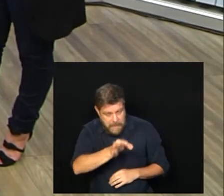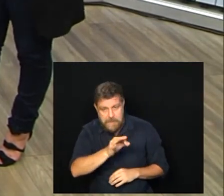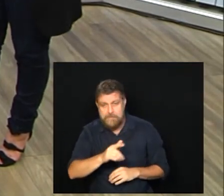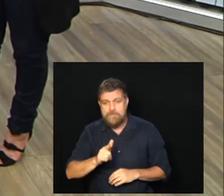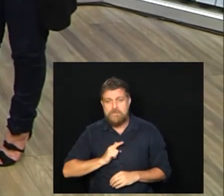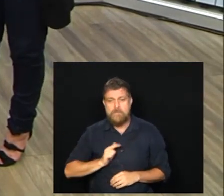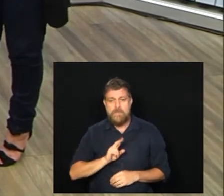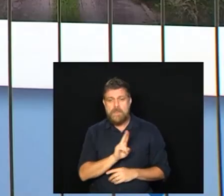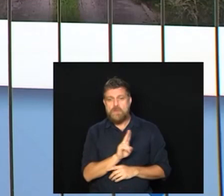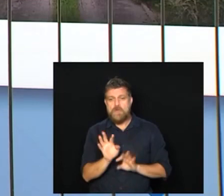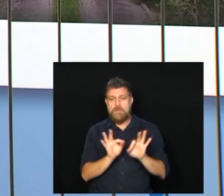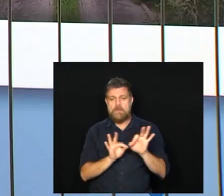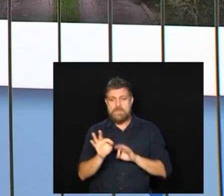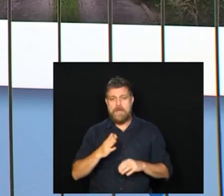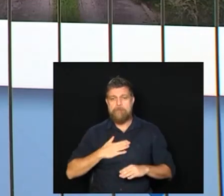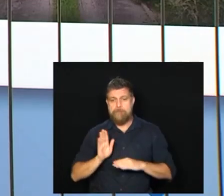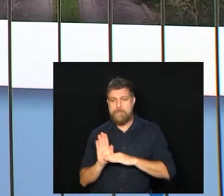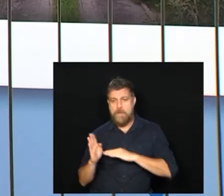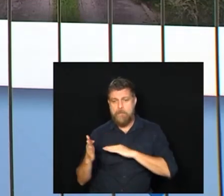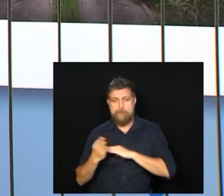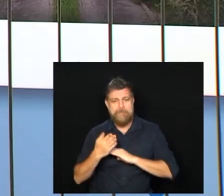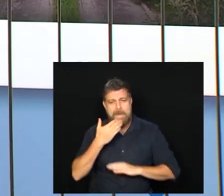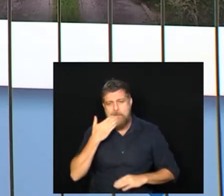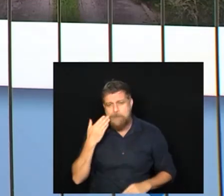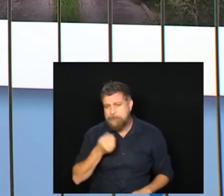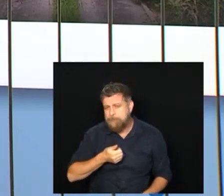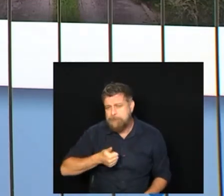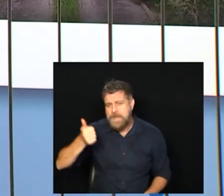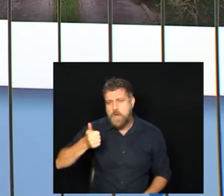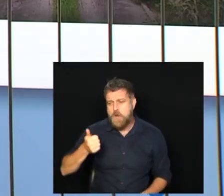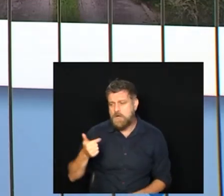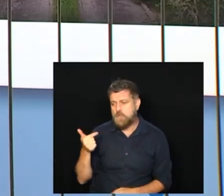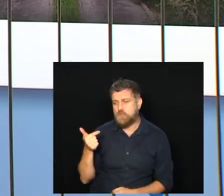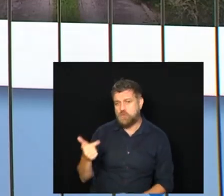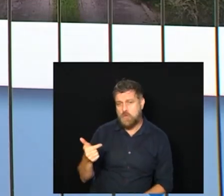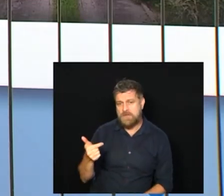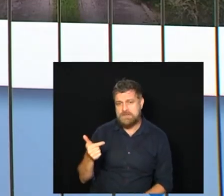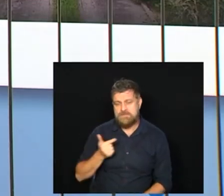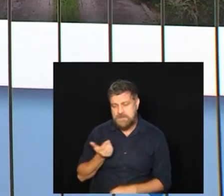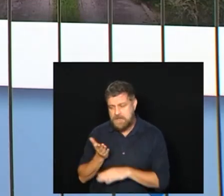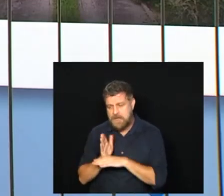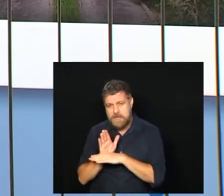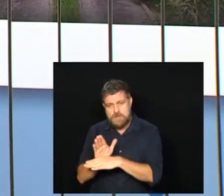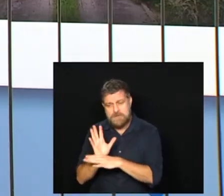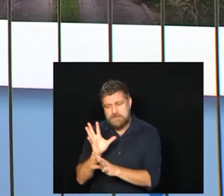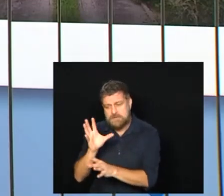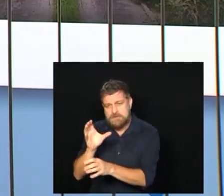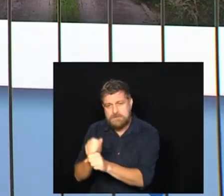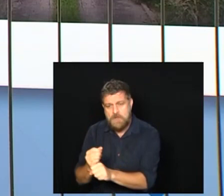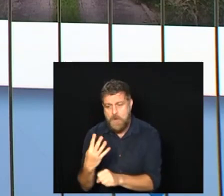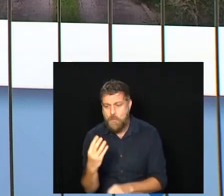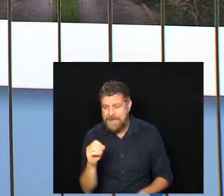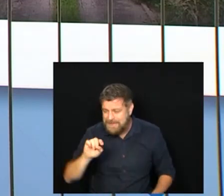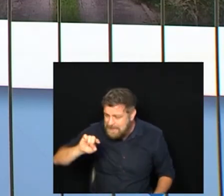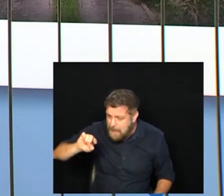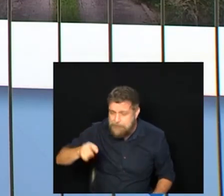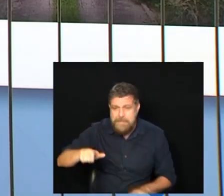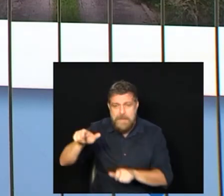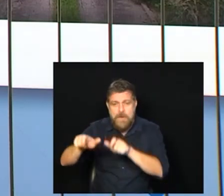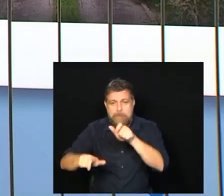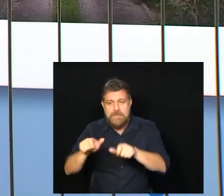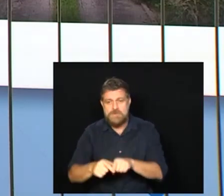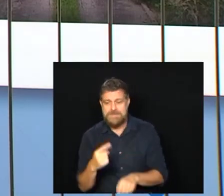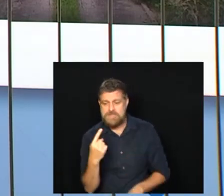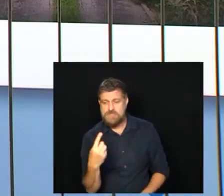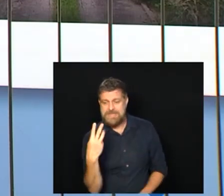é chamado Meu Bairro Bem Melhor 2 e vai beneficiar cerca de 40 mil moradores de 13